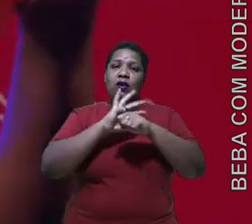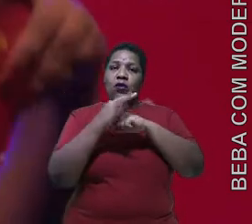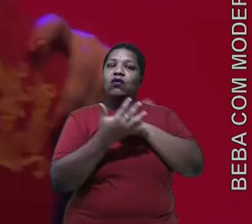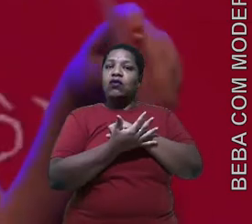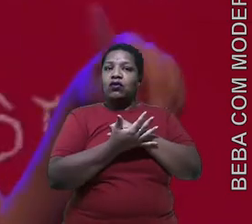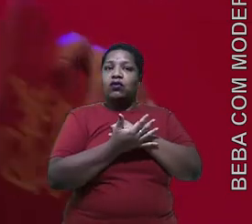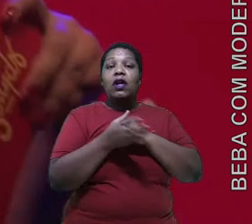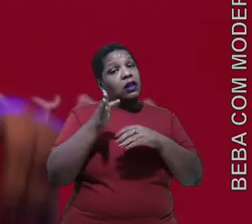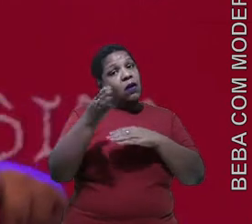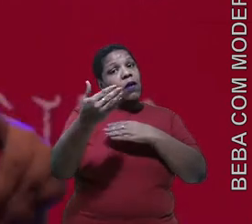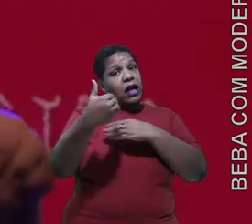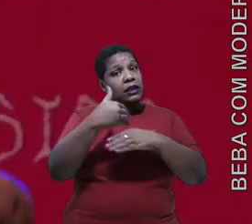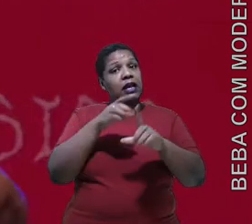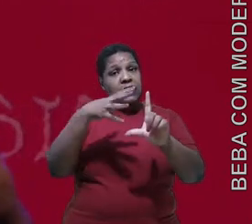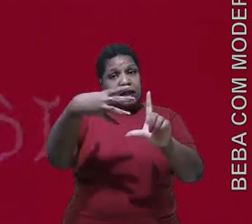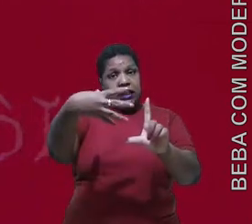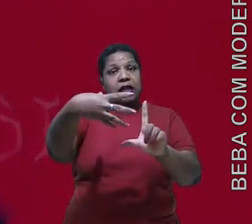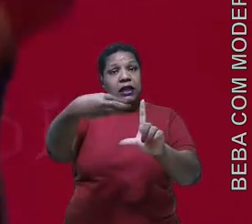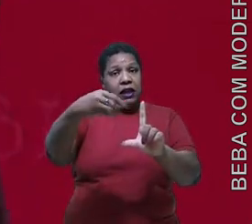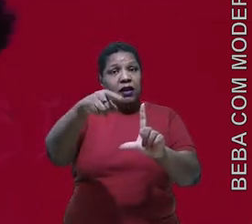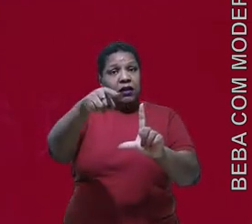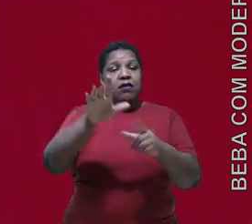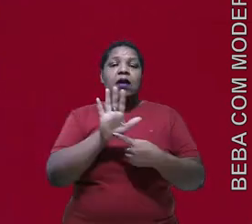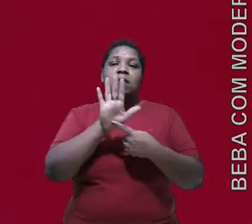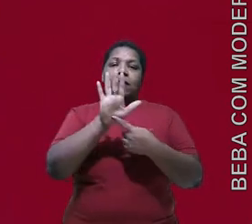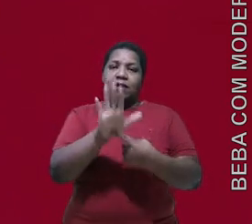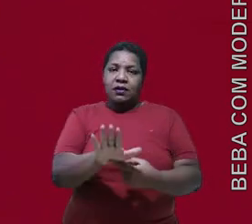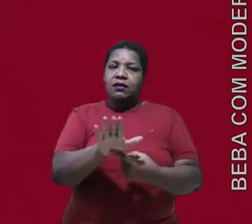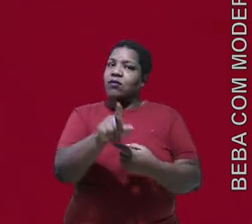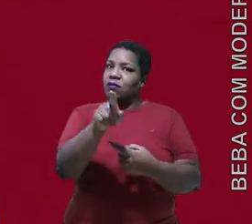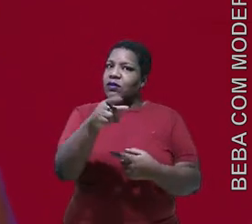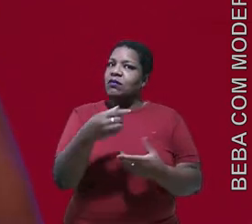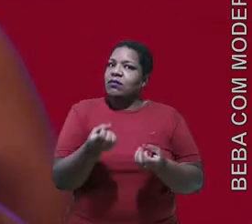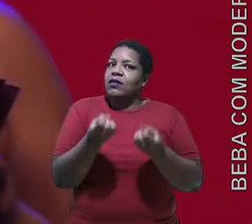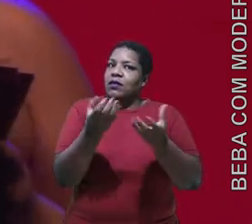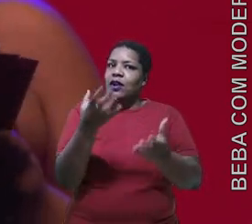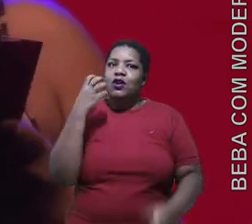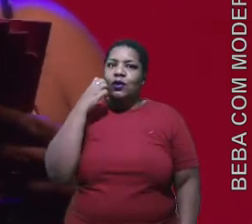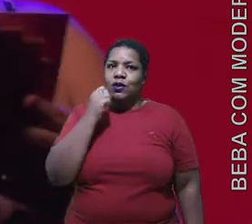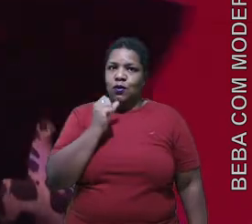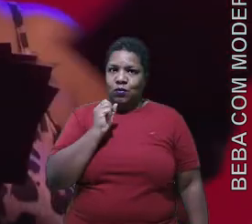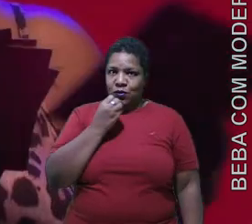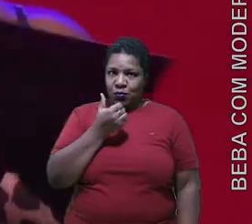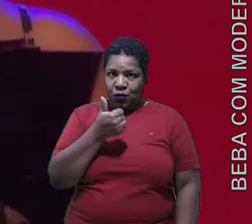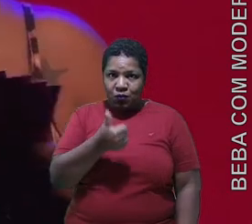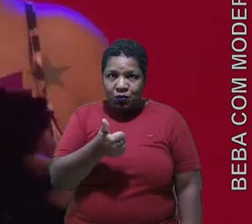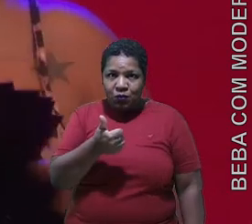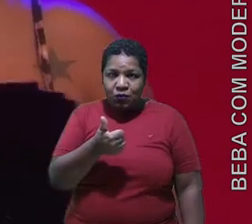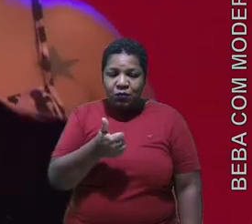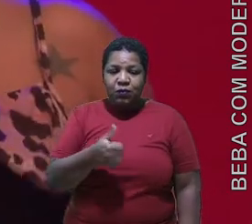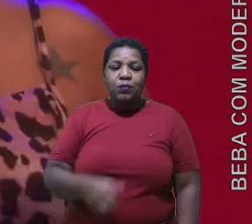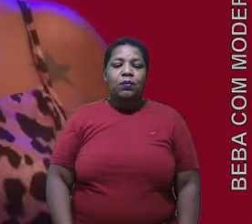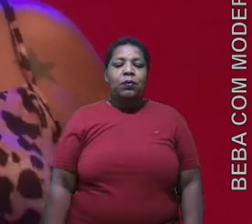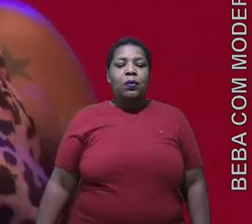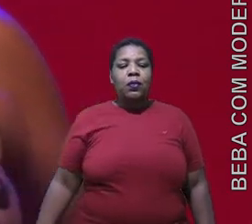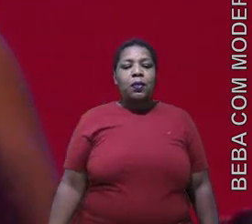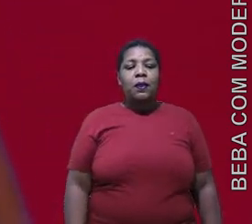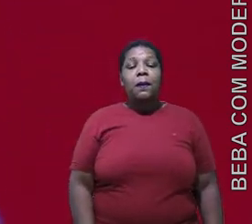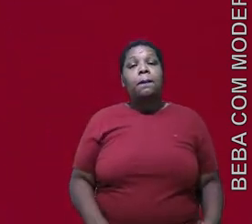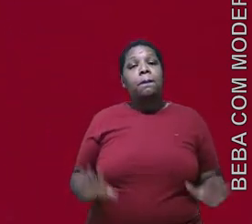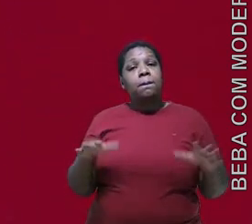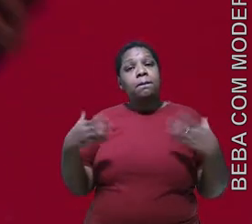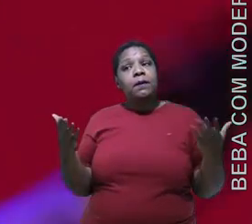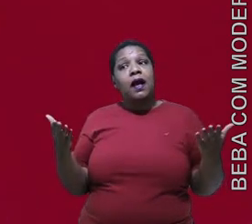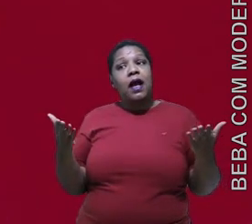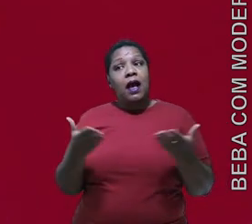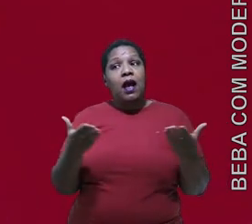convite Então acesse QR Code que vai aparecer aqui para vocês para você fazer sua doação tá bom a e agora